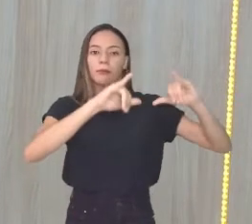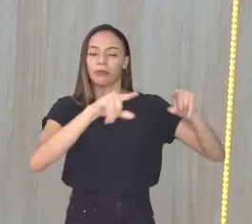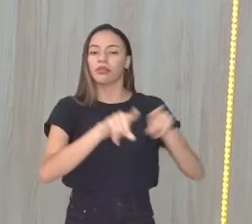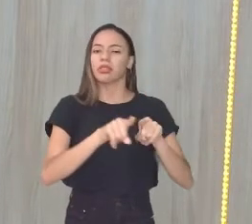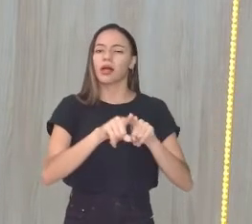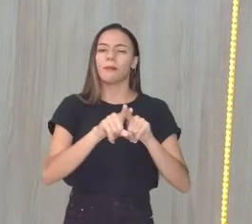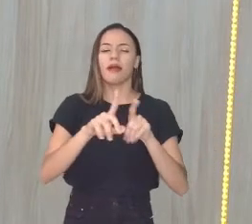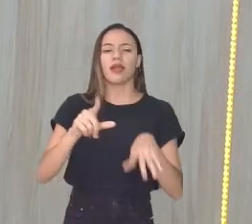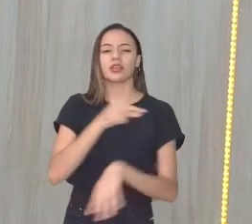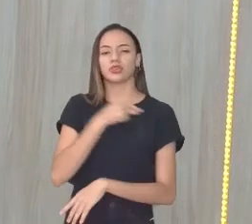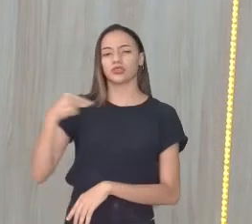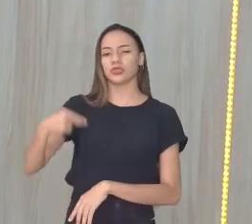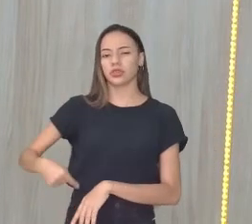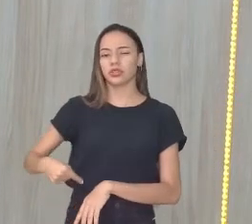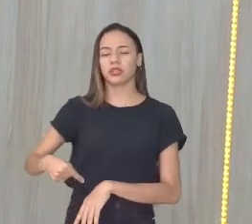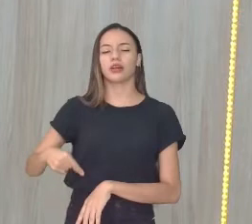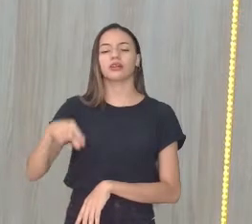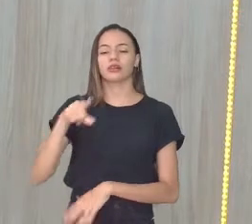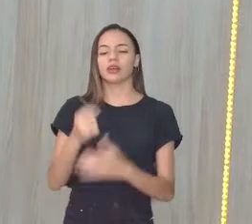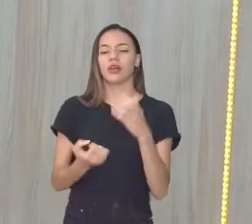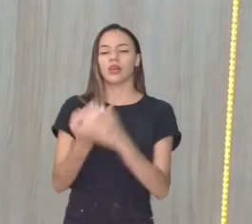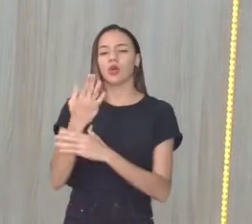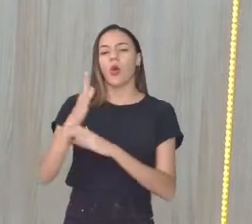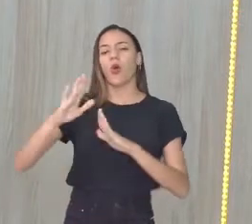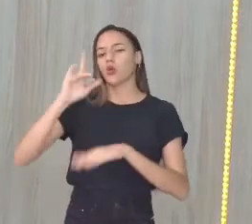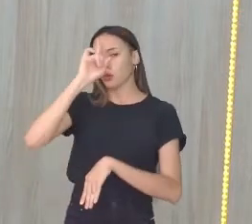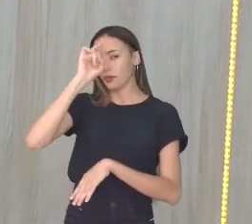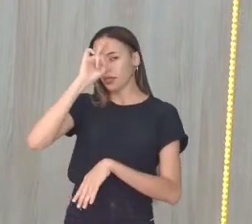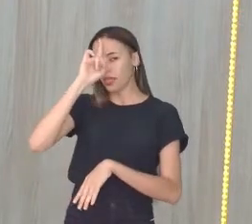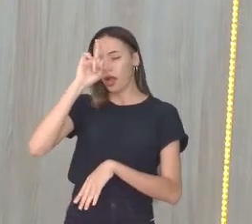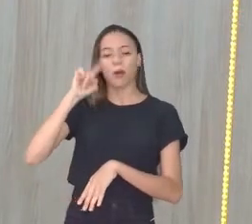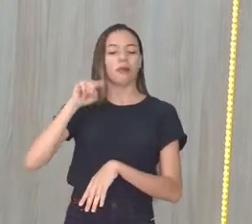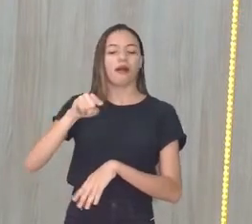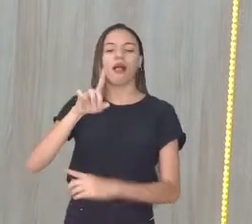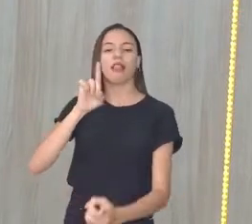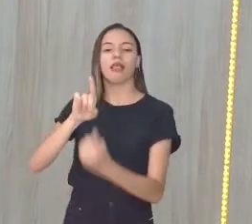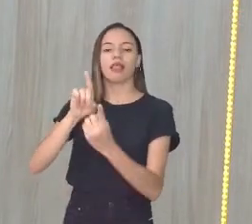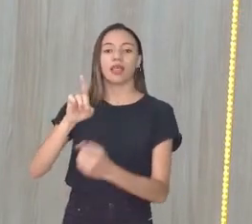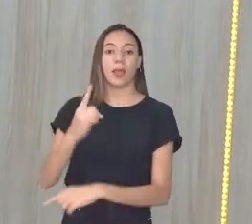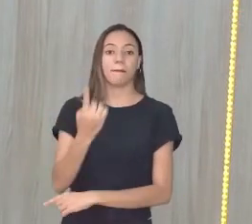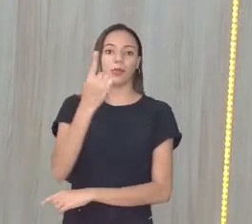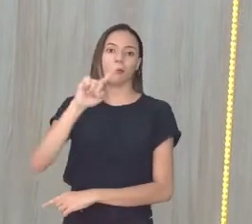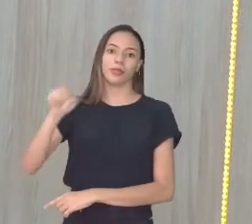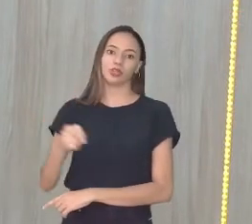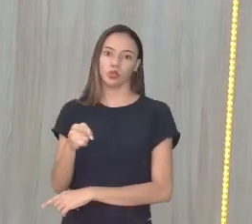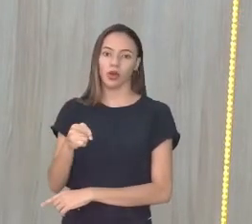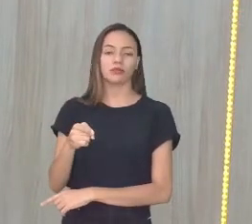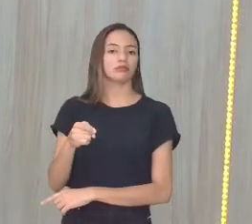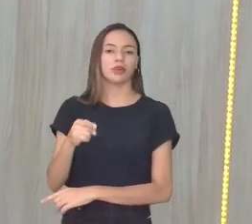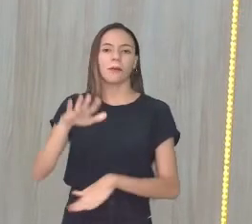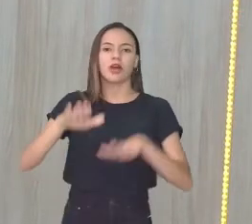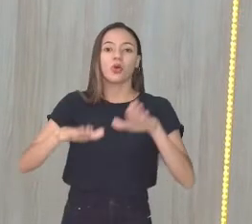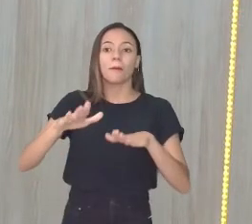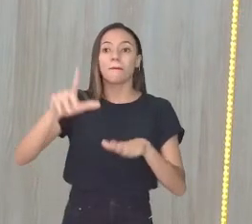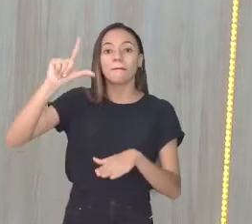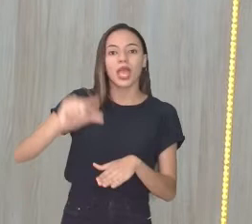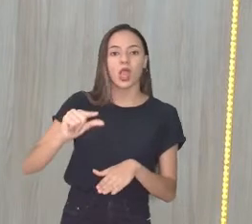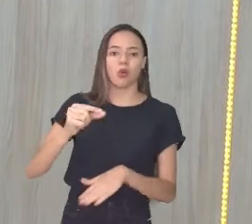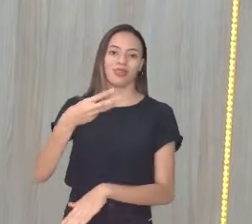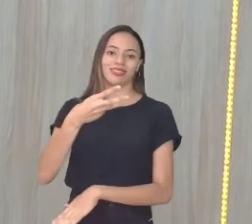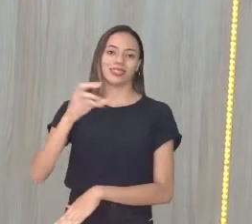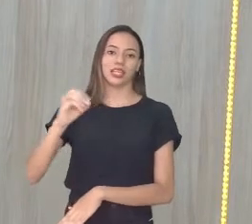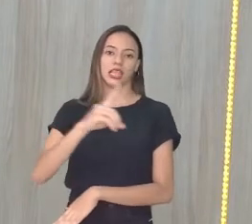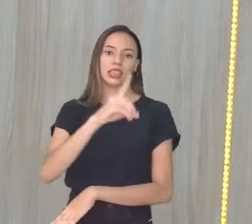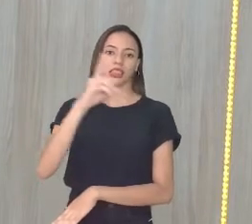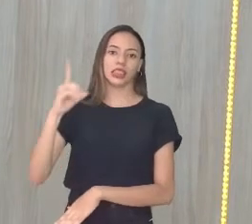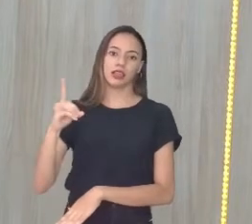fizeram um hospital para 1.000 pessoas, né? Em menos de 30 dias. Por quê? Porque ia começar a